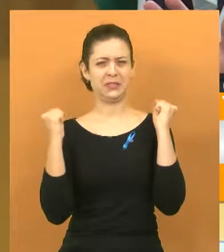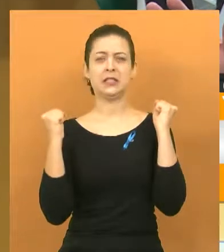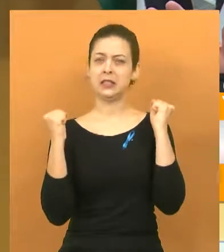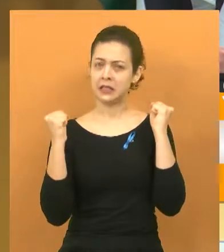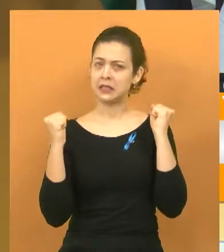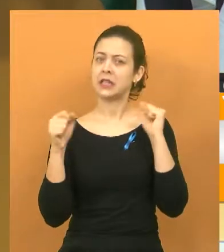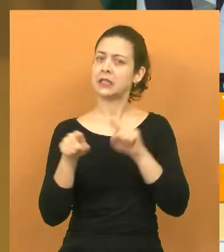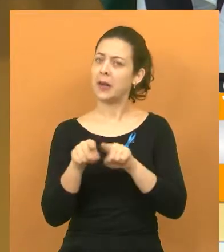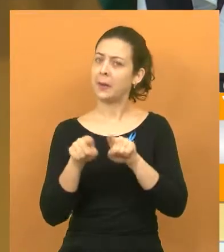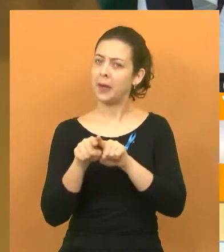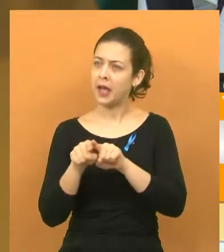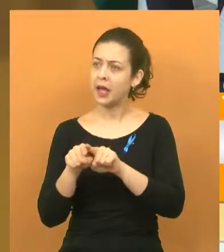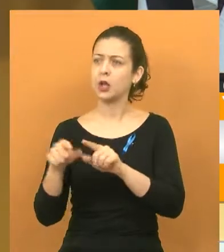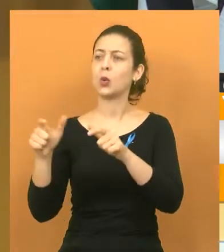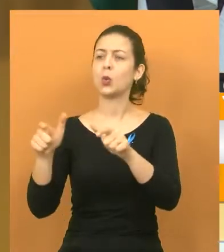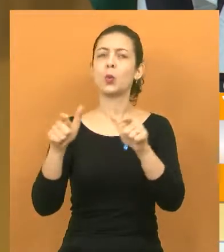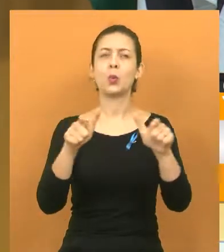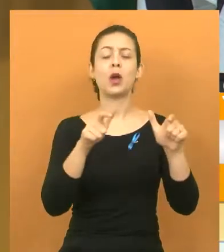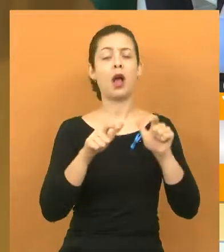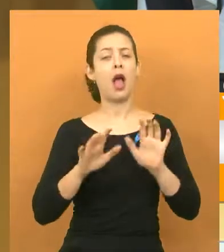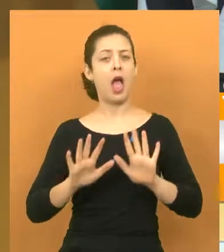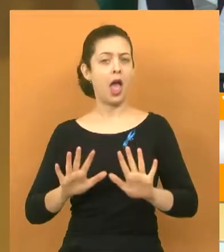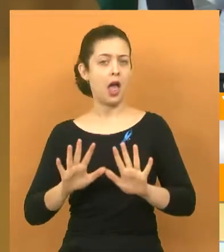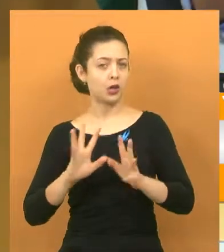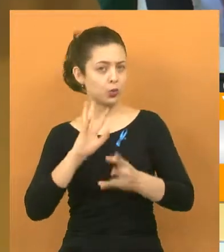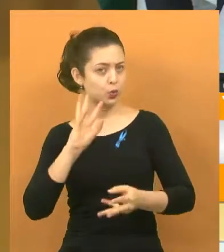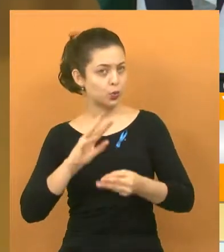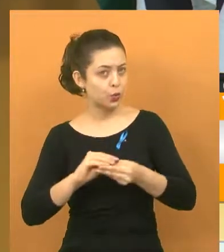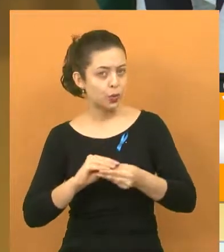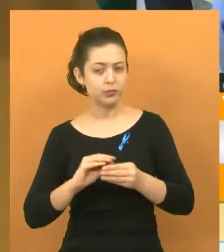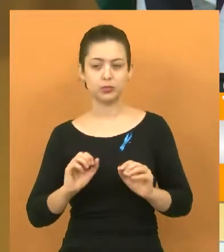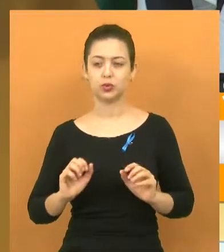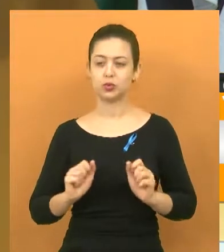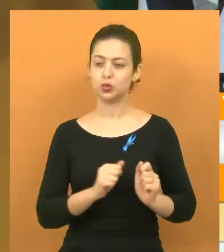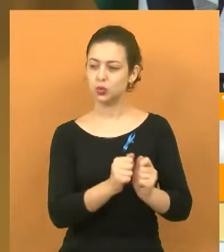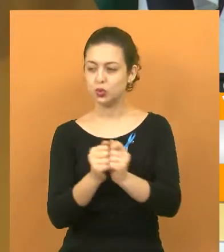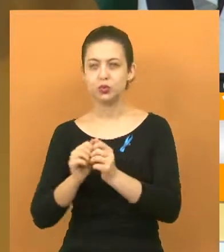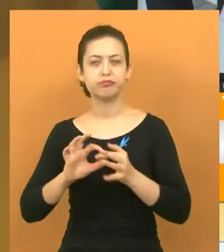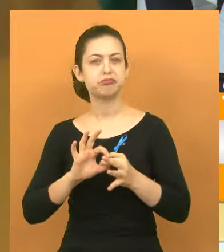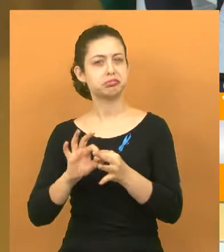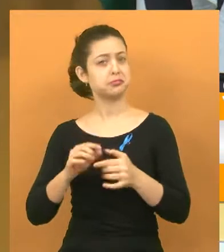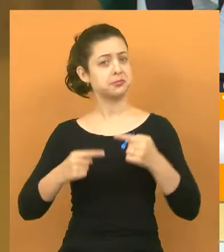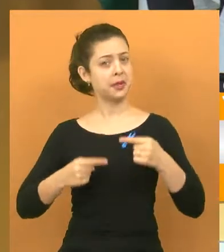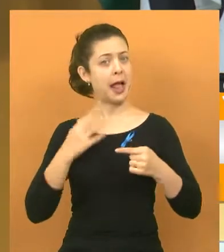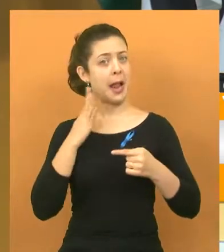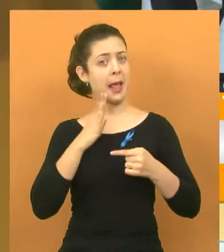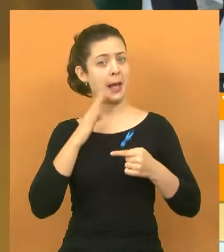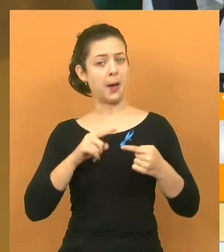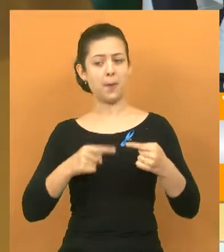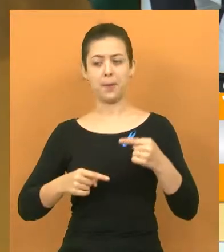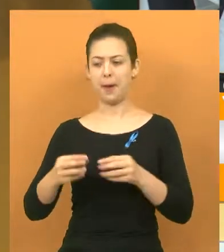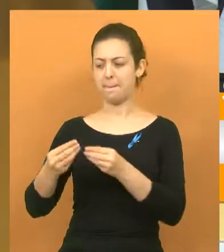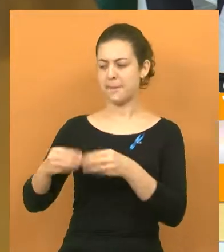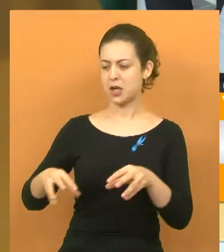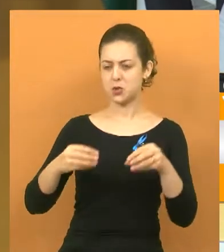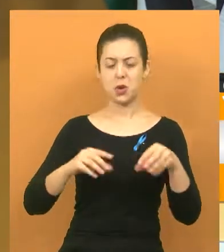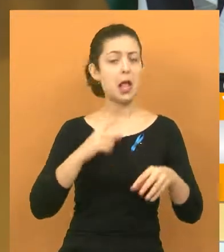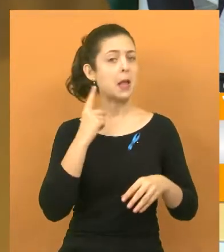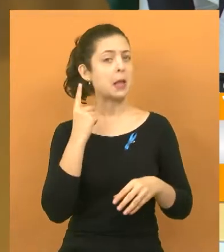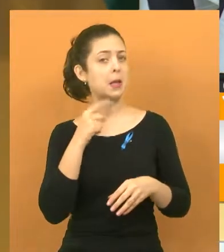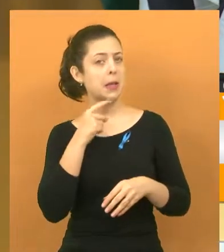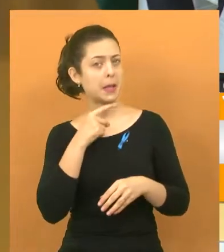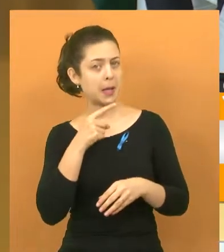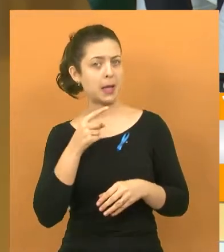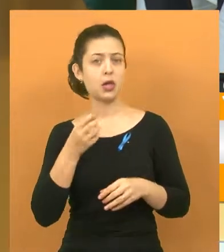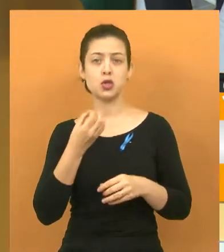também para os bairros, né? Mas, assim, era isso aí. Eu acho que a gente, juntos aqui, a gente constrói uma política legal que não vai prejudicar ninguém, só vai trazer